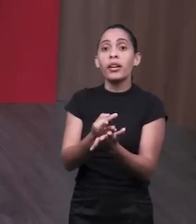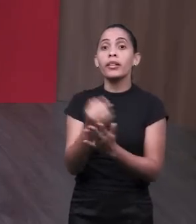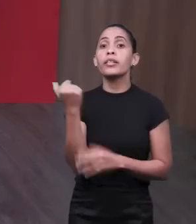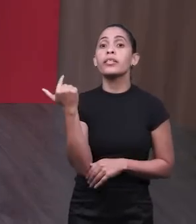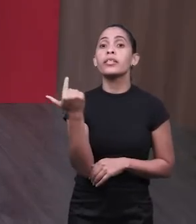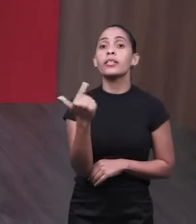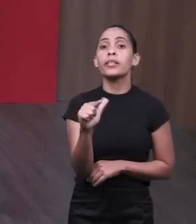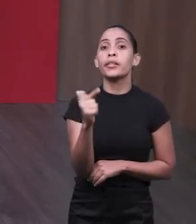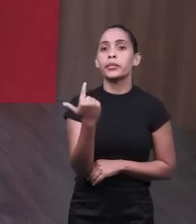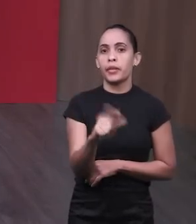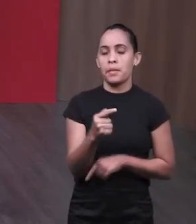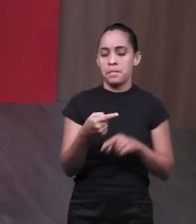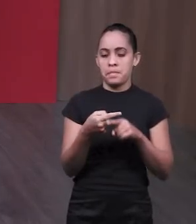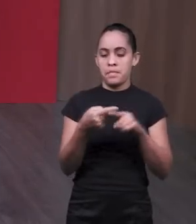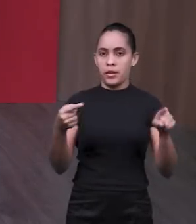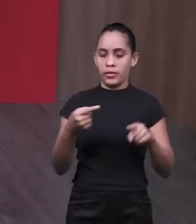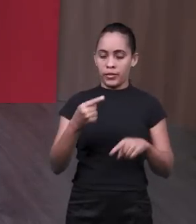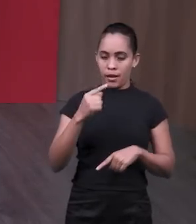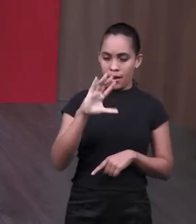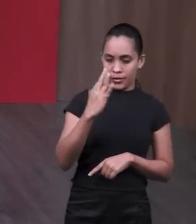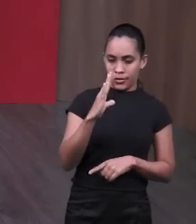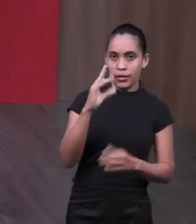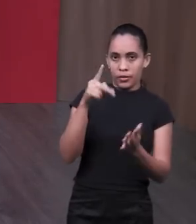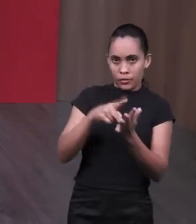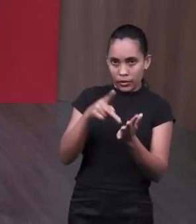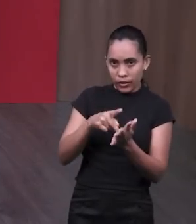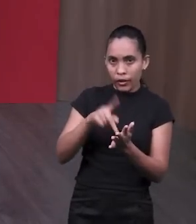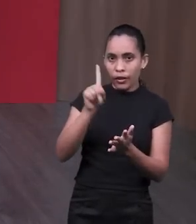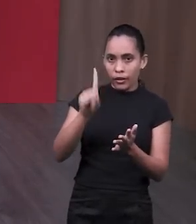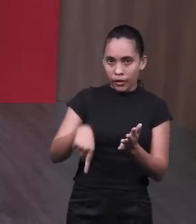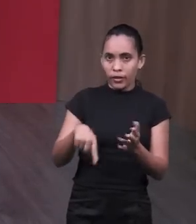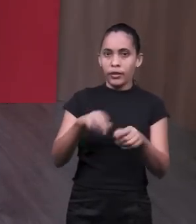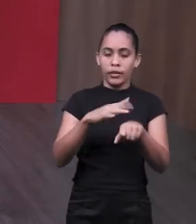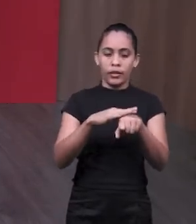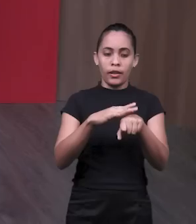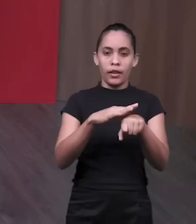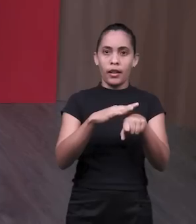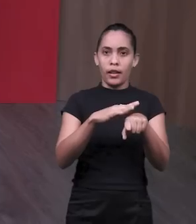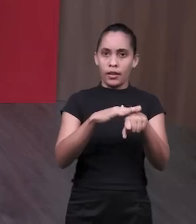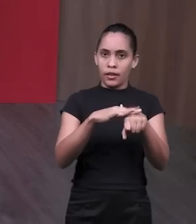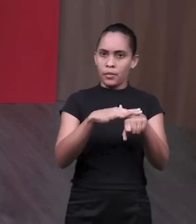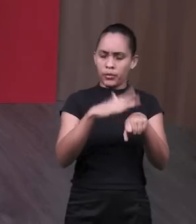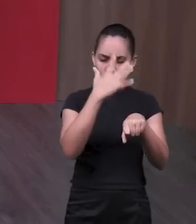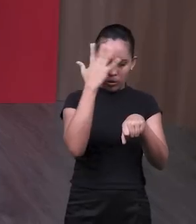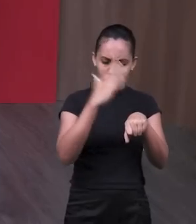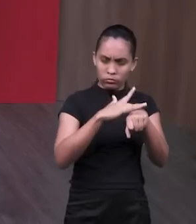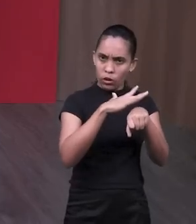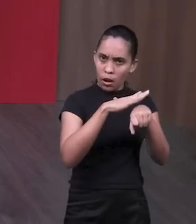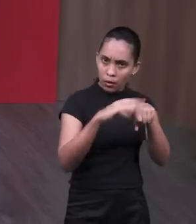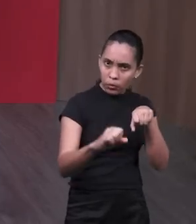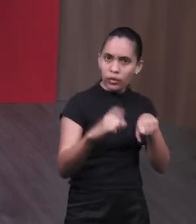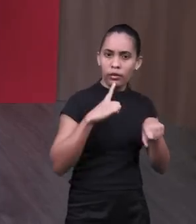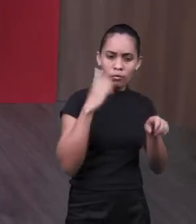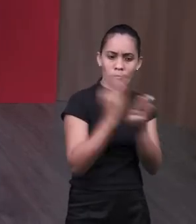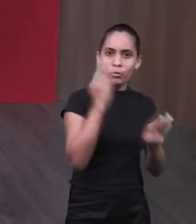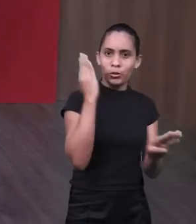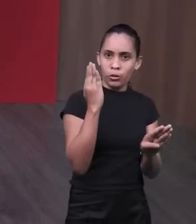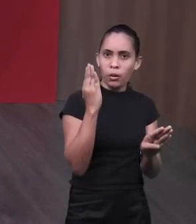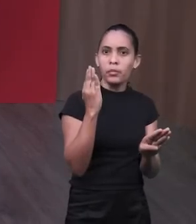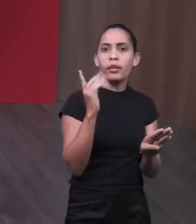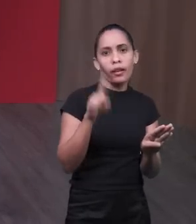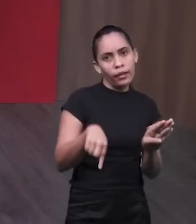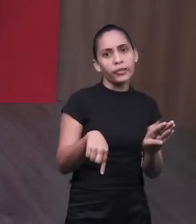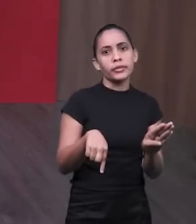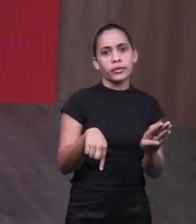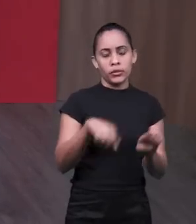Na verdade, a verdadeira ciência, que é a pura, essa não nega a Deus. Amém. Essa confirma o Senhor.